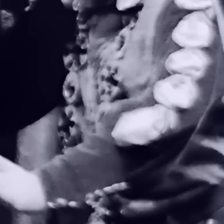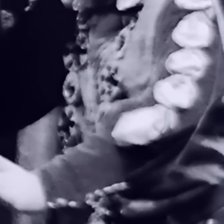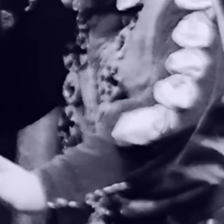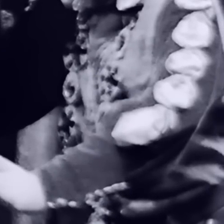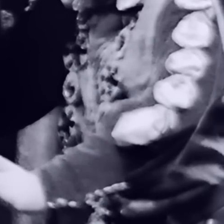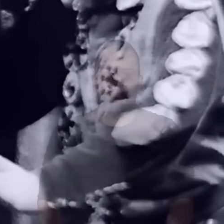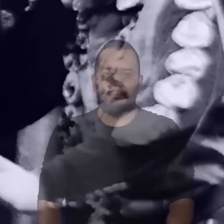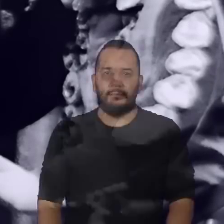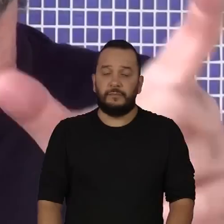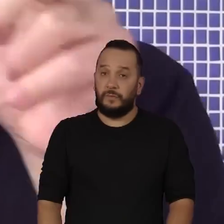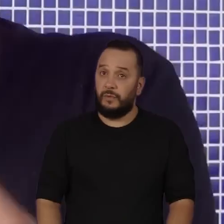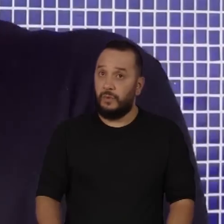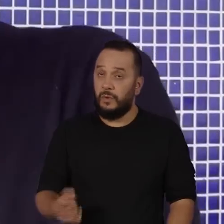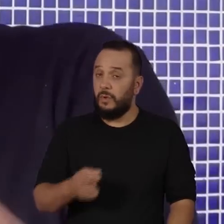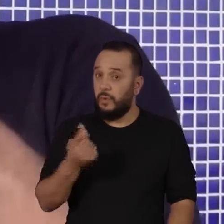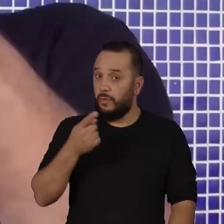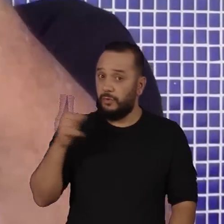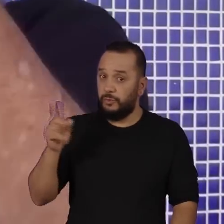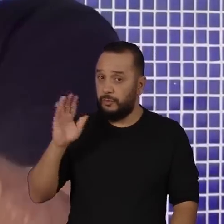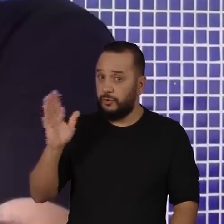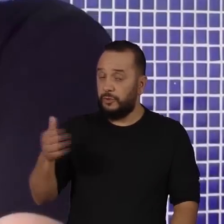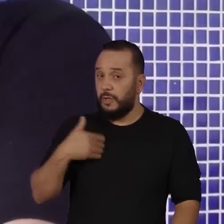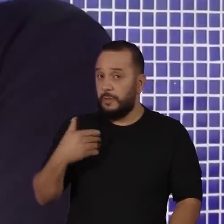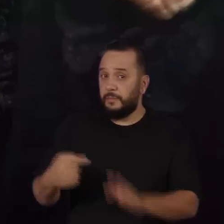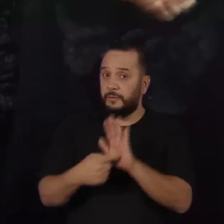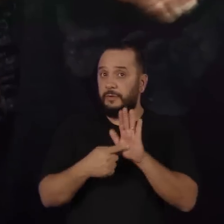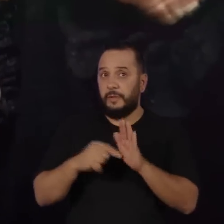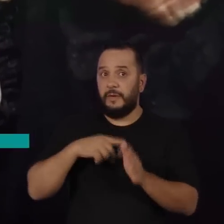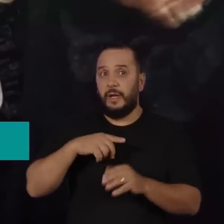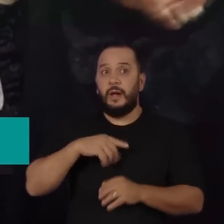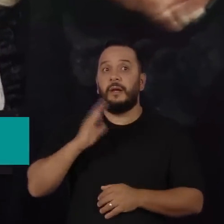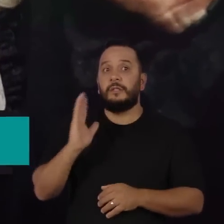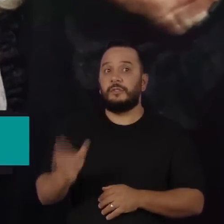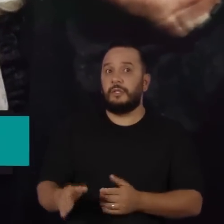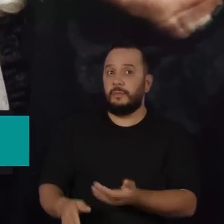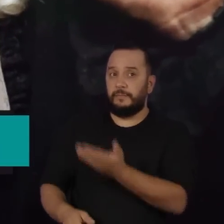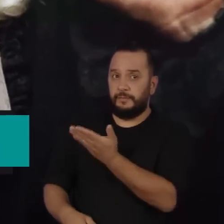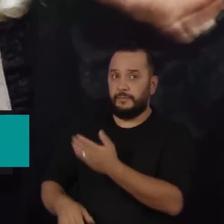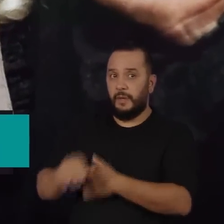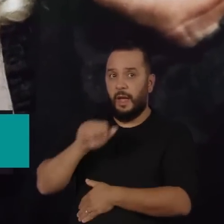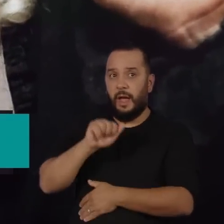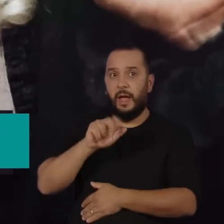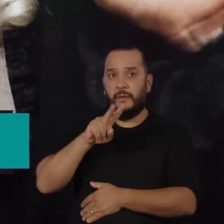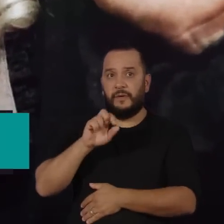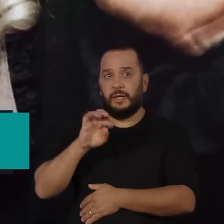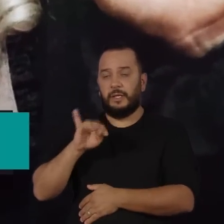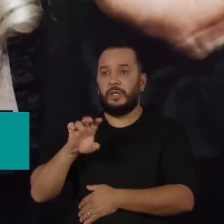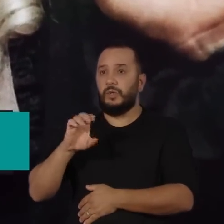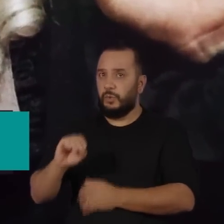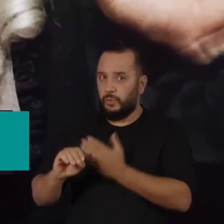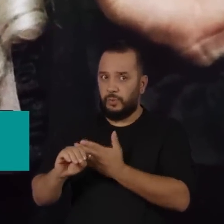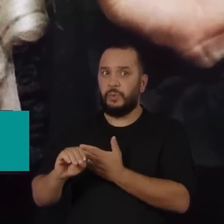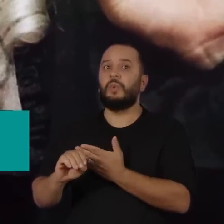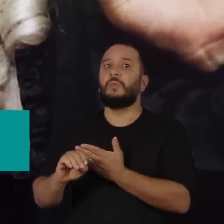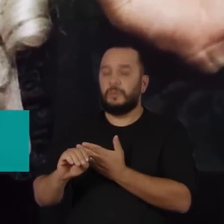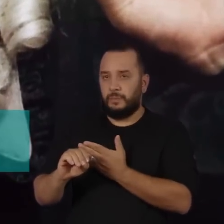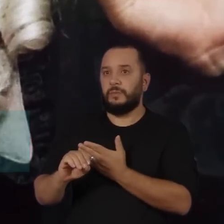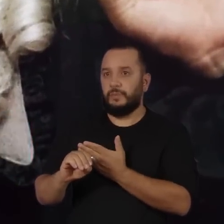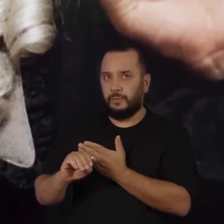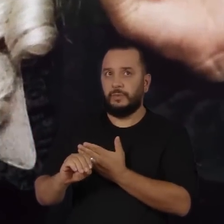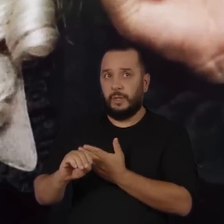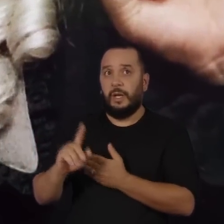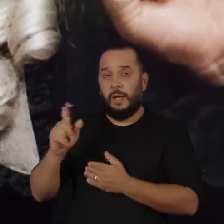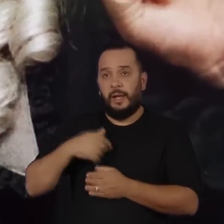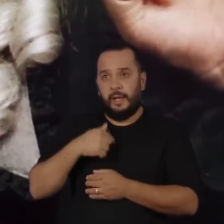último trabalho com ela foi o Avarento. Como atriz, foi o Avarento. Ela fazia a Toinette, papel importante,